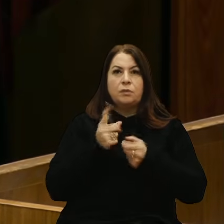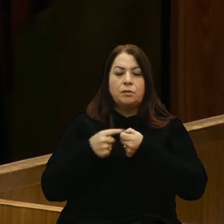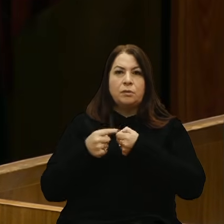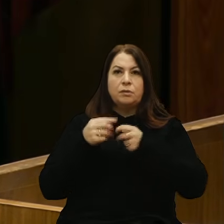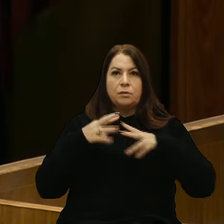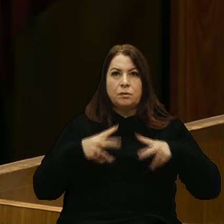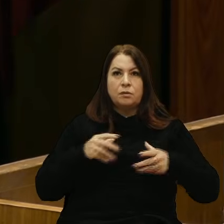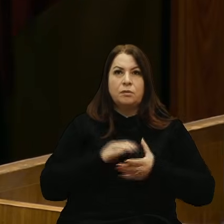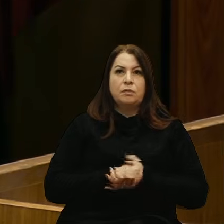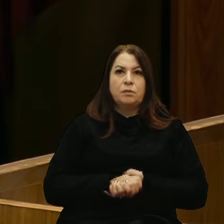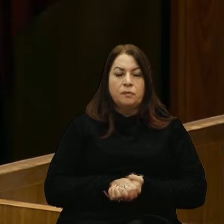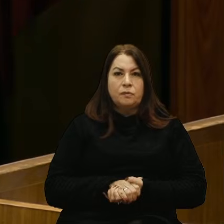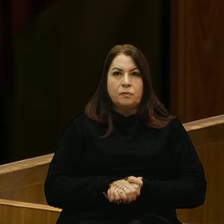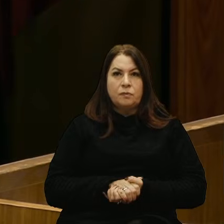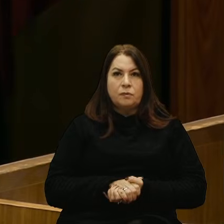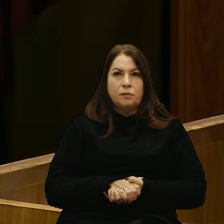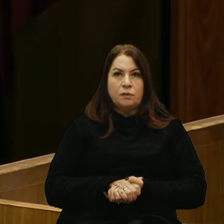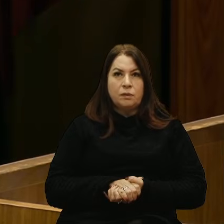limpa.